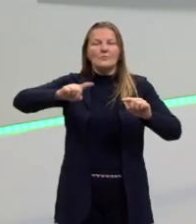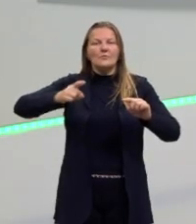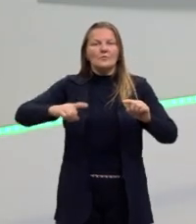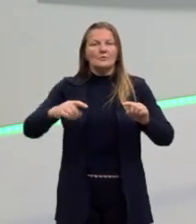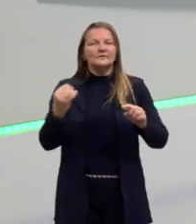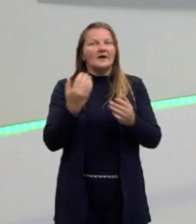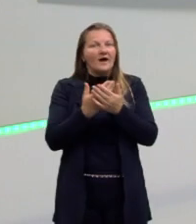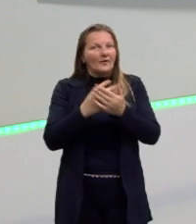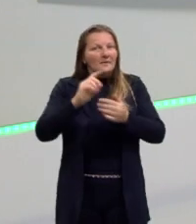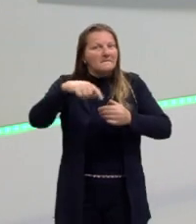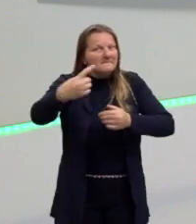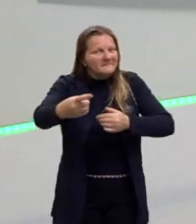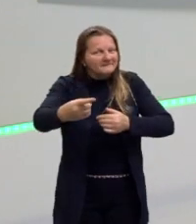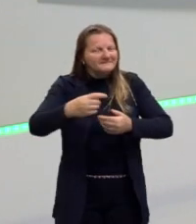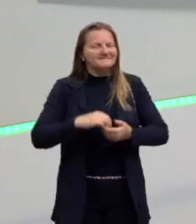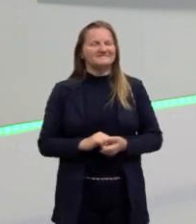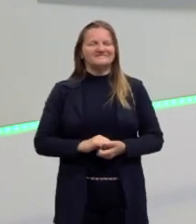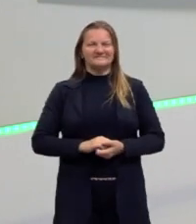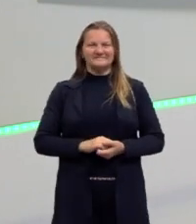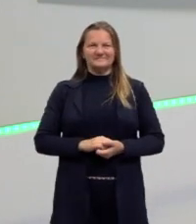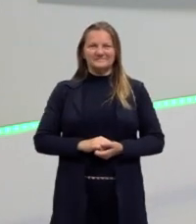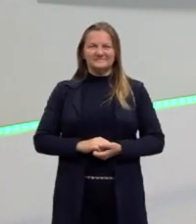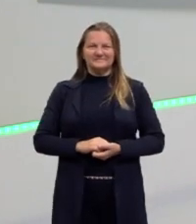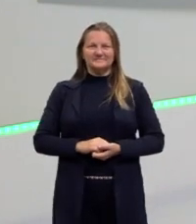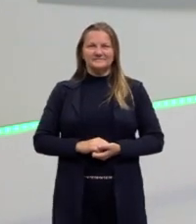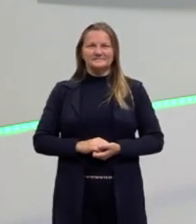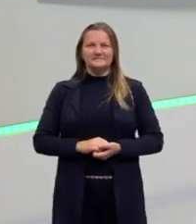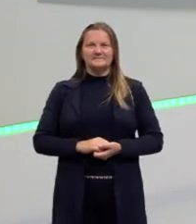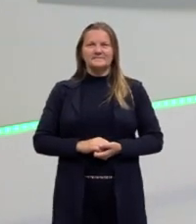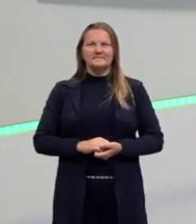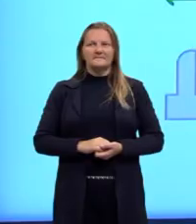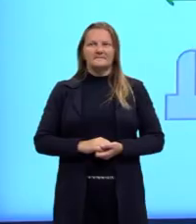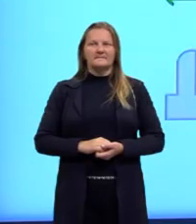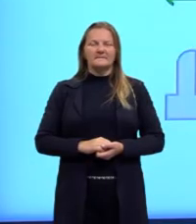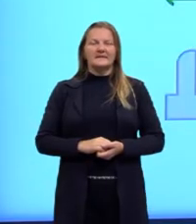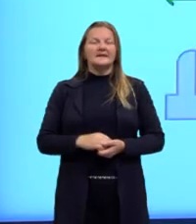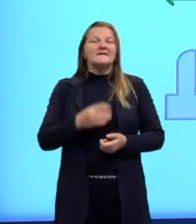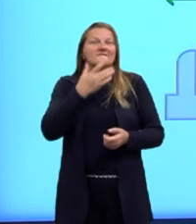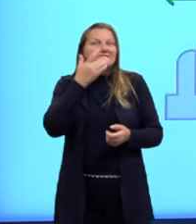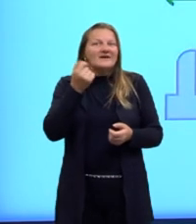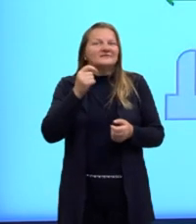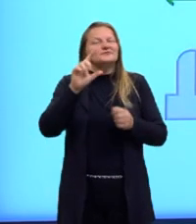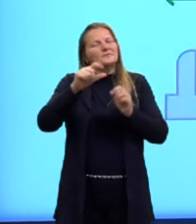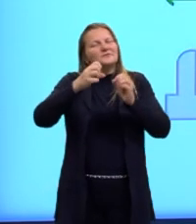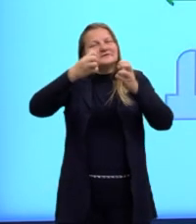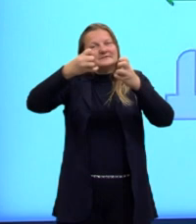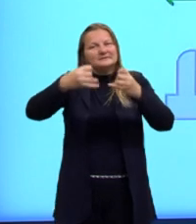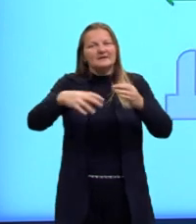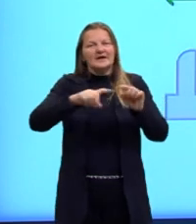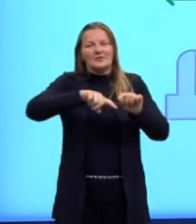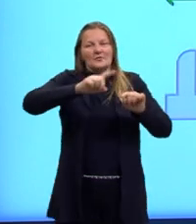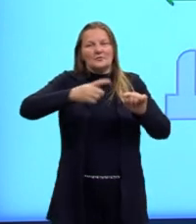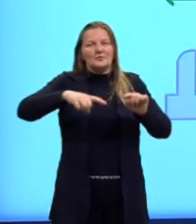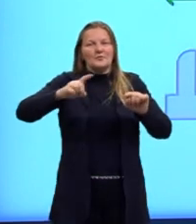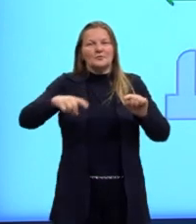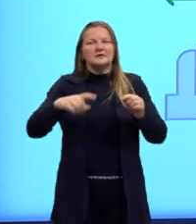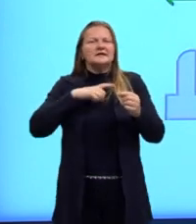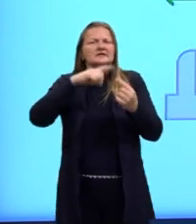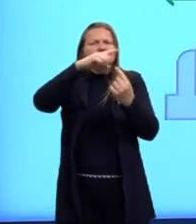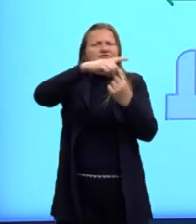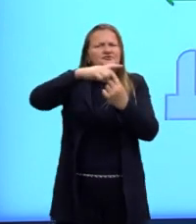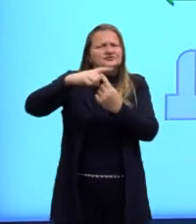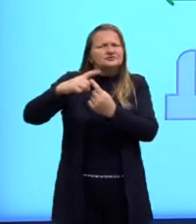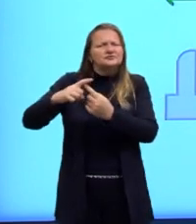então na nossa próxima aula. E aí, claro, vai ficar mais claro quando a gente falar de ondas, certo? Tem vários tipos de